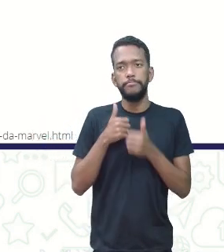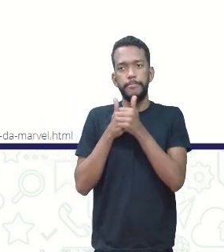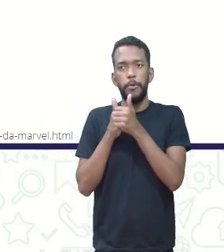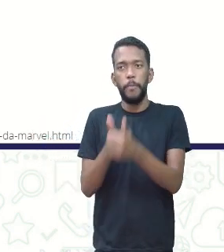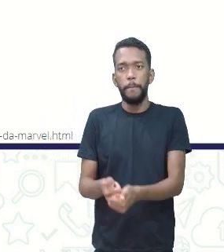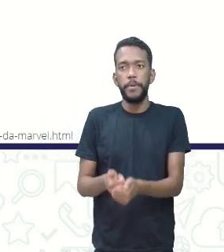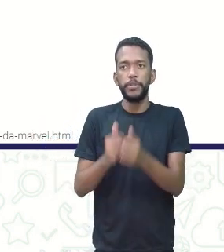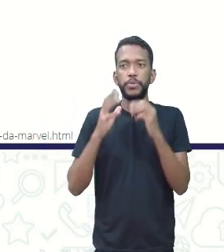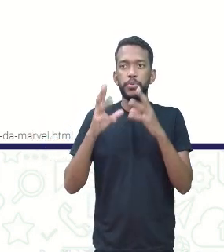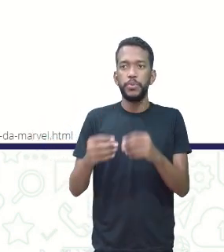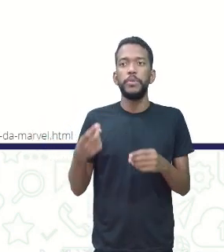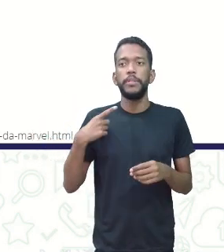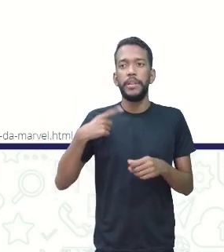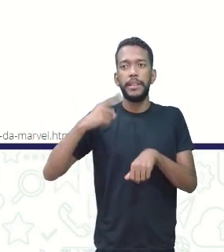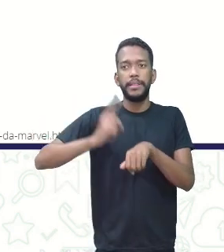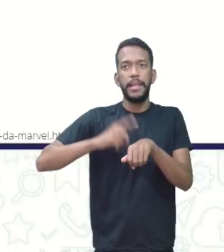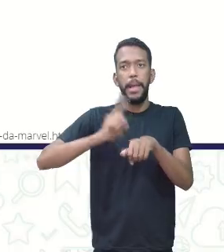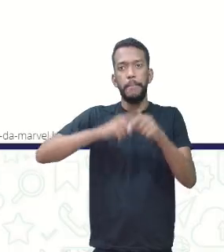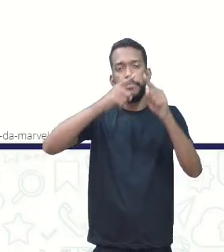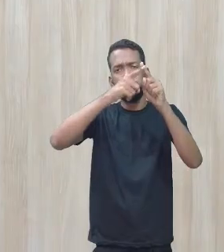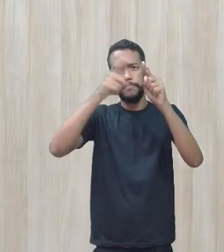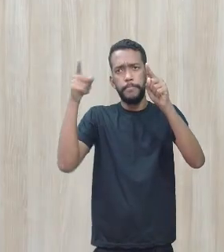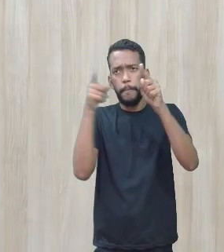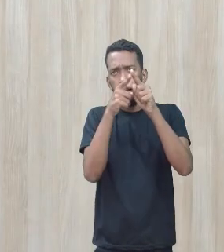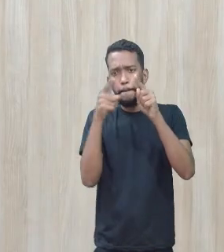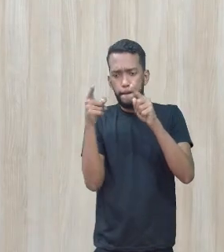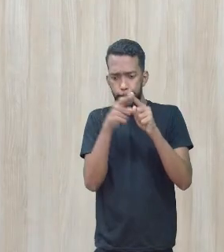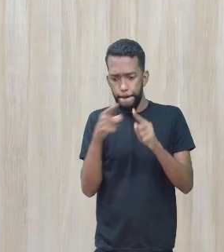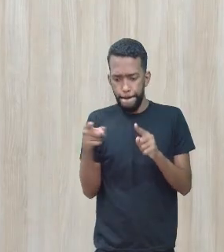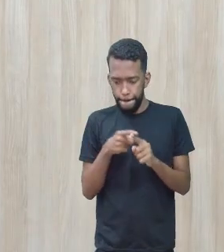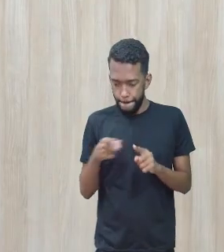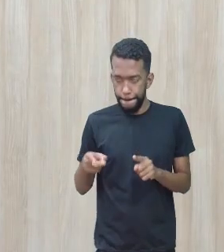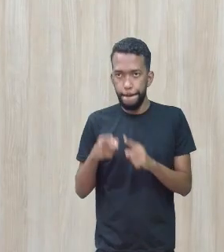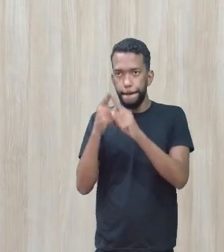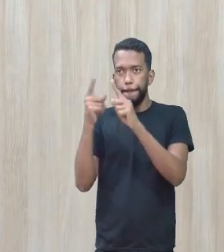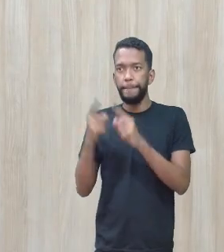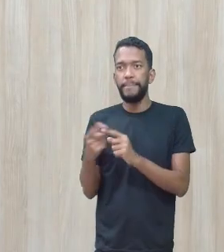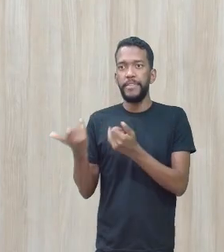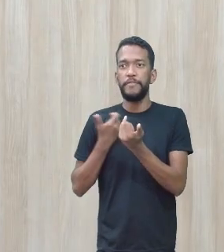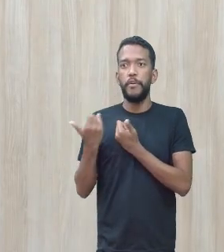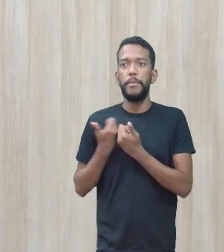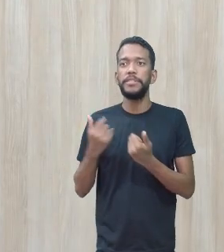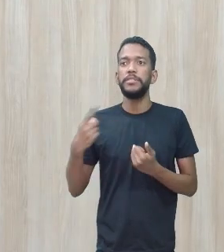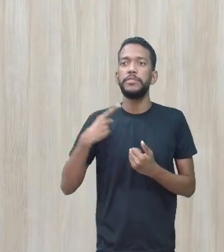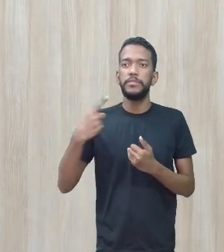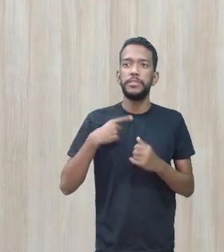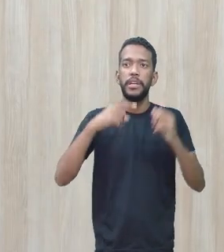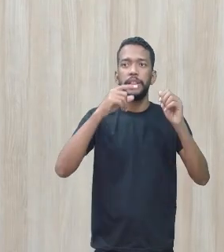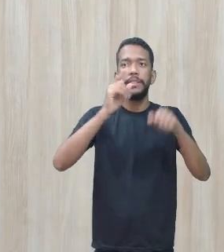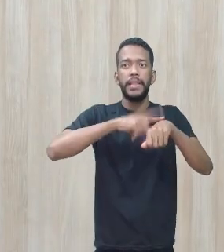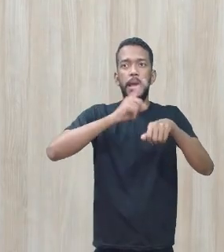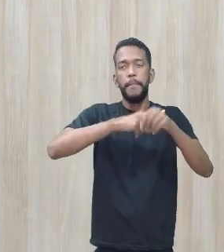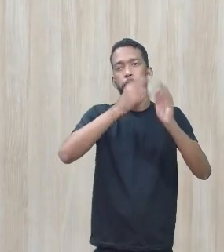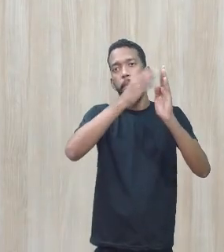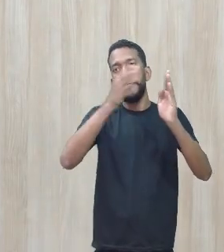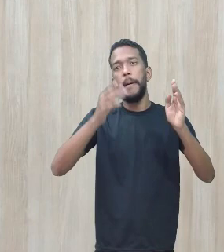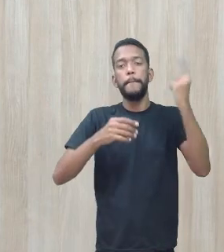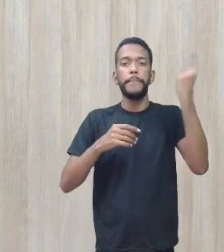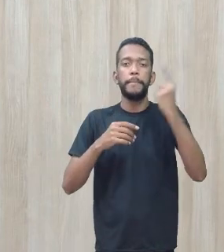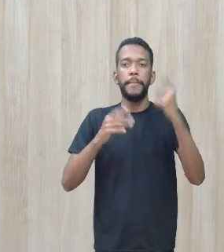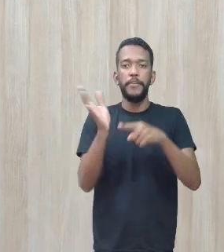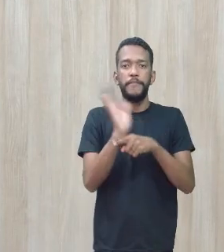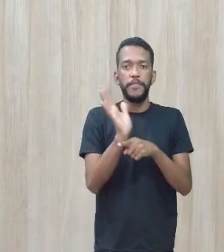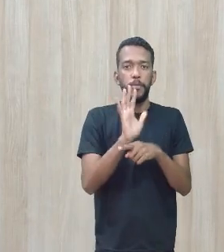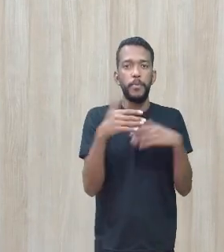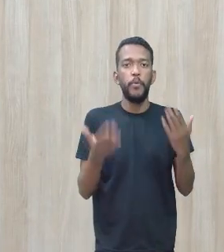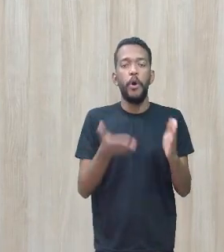Então, aqui tem uma linha temporal, um infográfico que traz essa informação através desse tempo. Quando foi o primeiro filme, qual